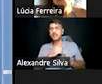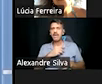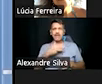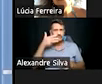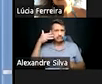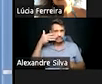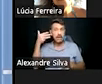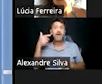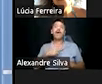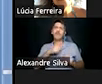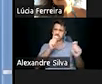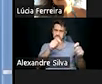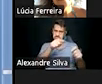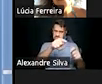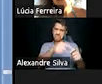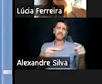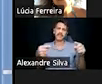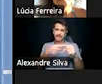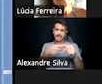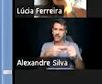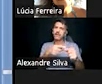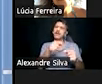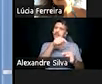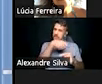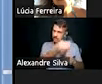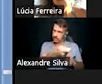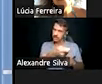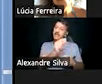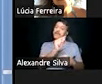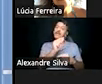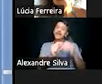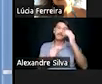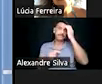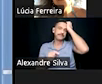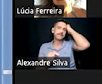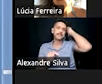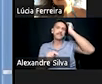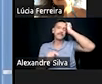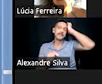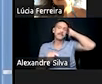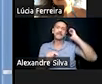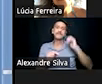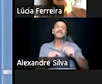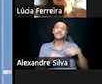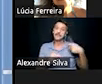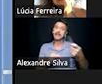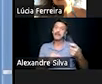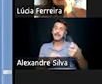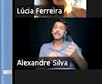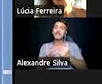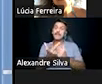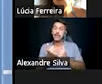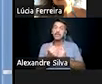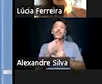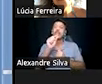este fóssil perfurado, este objeto, pode ser considerado como um patrimônio cultural. Mas não